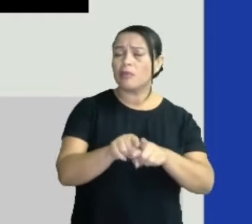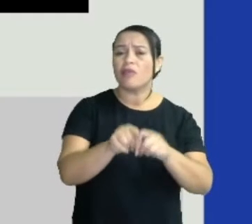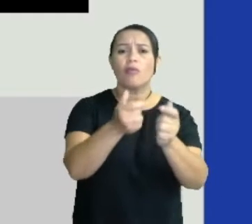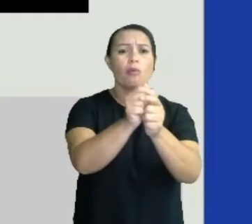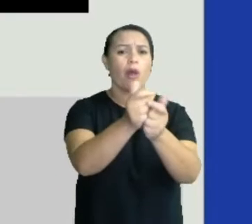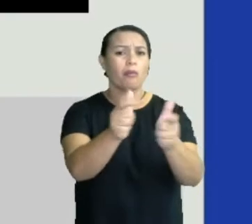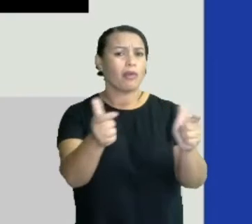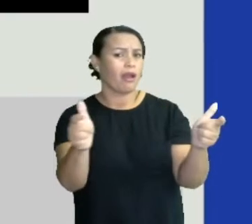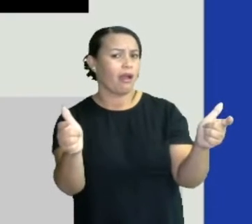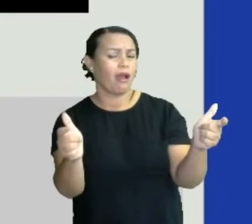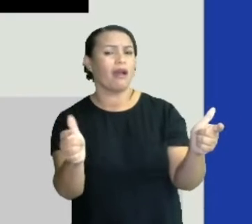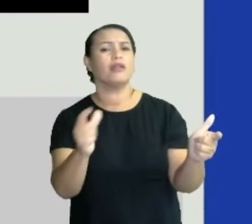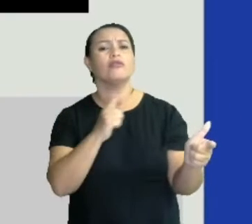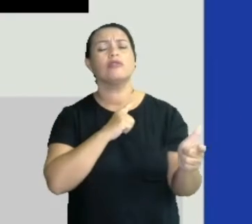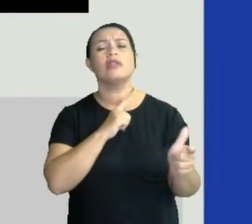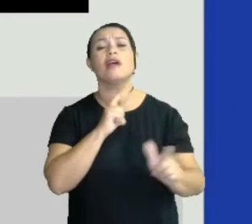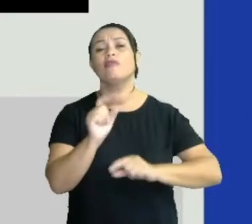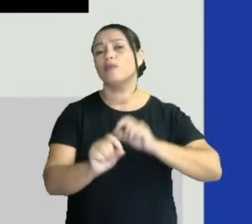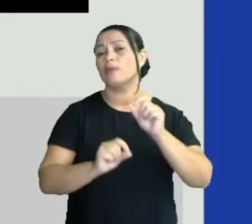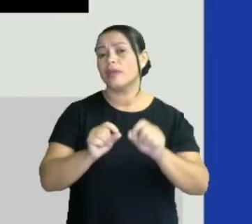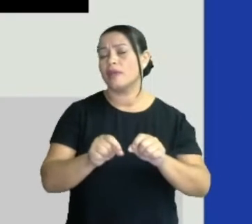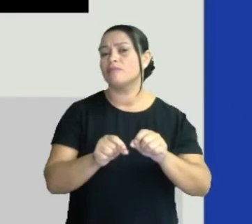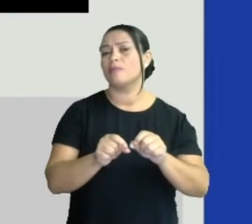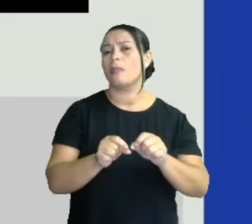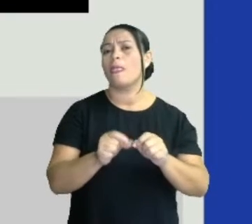ampliado, teve sua